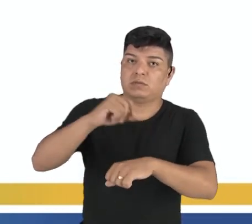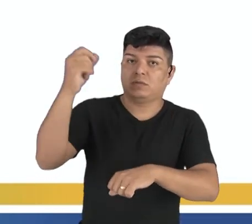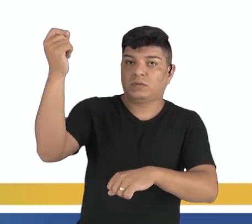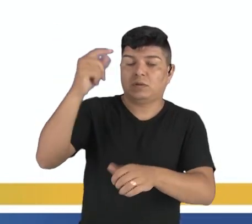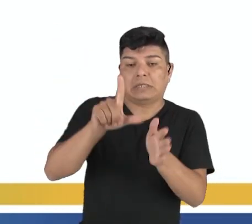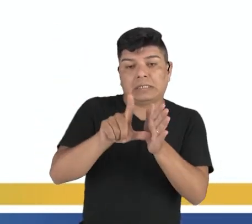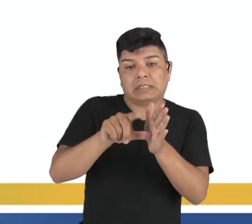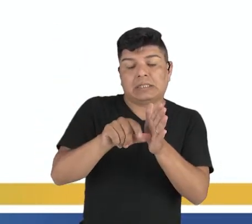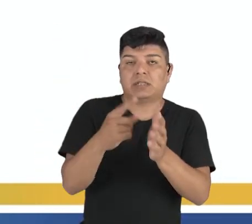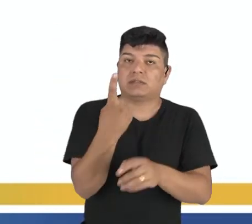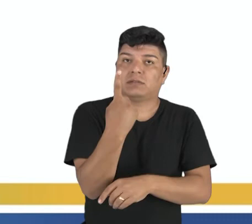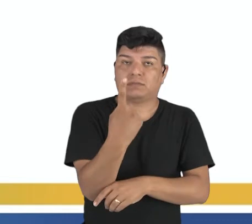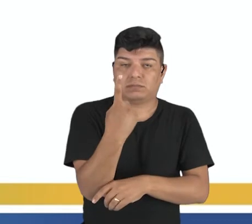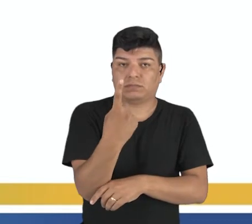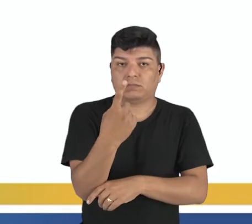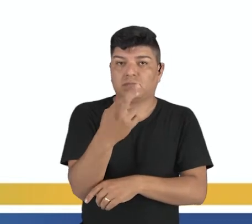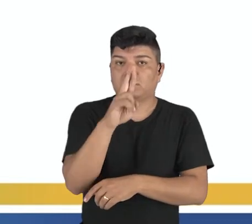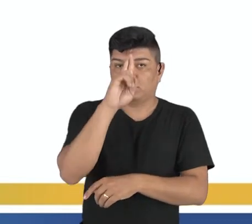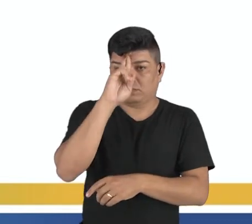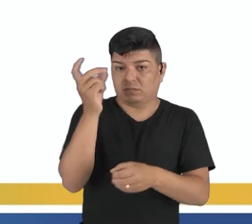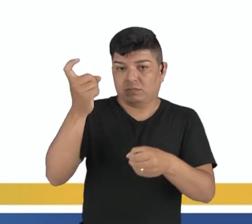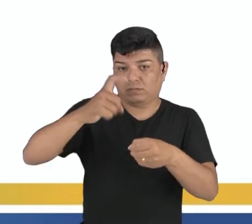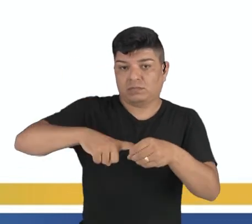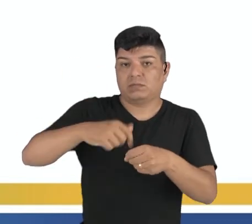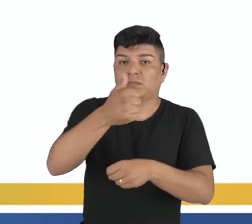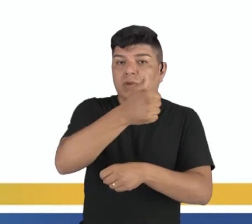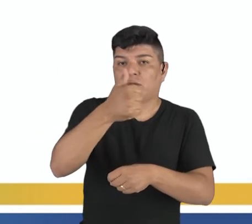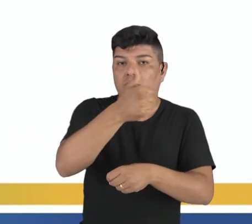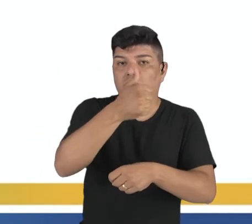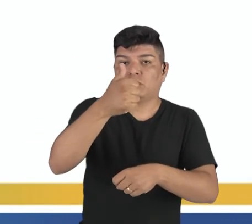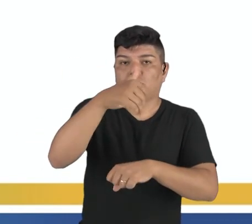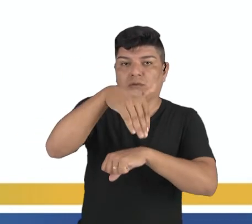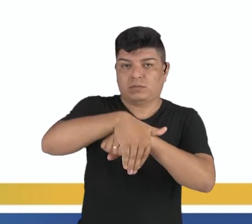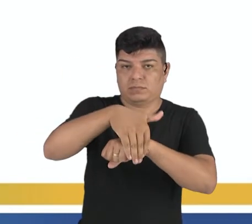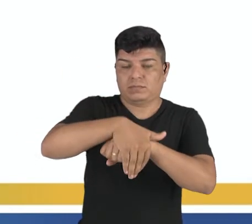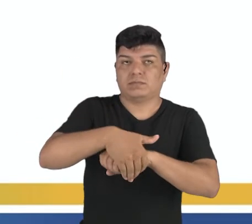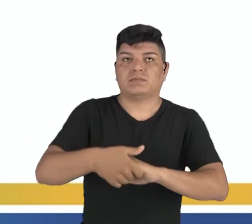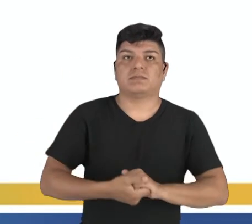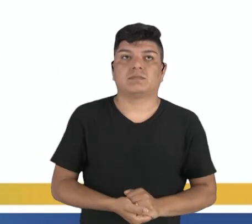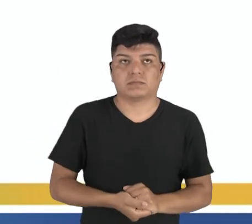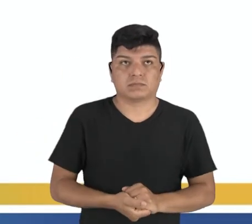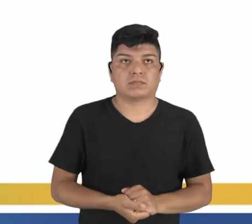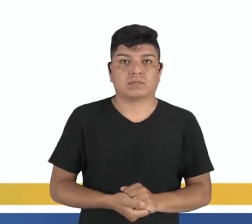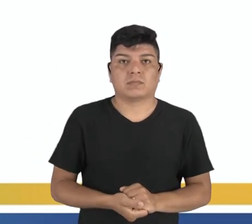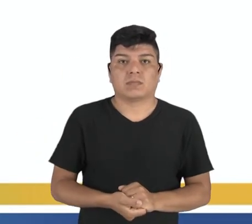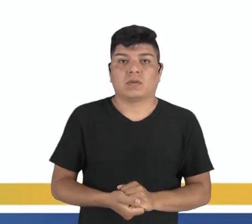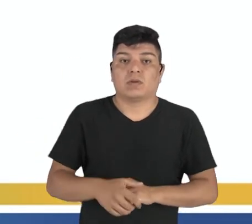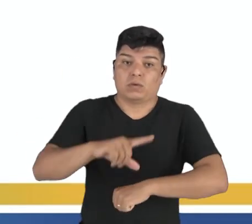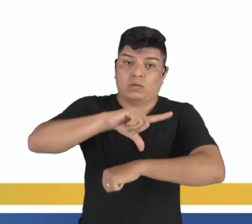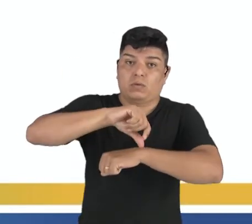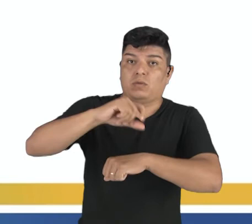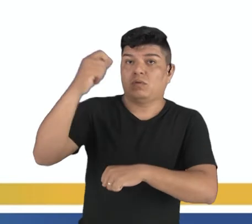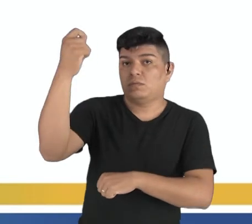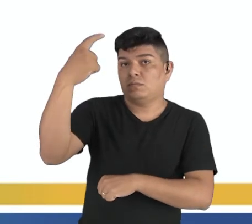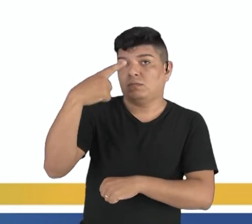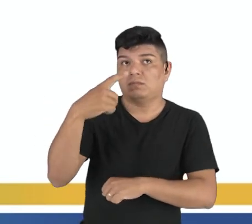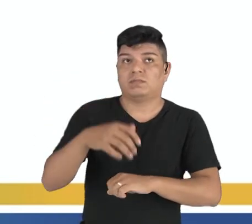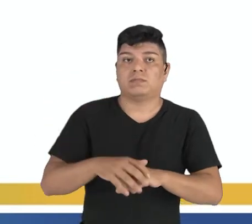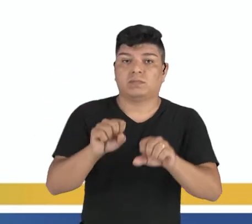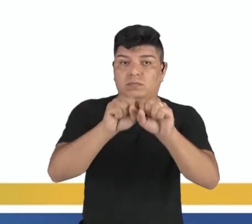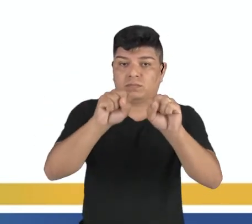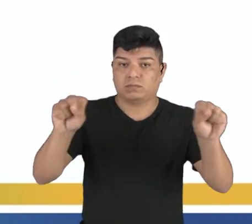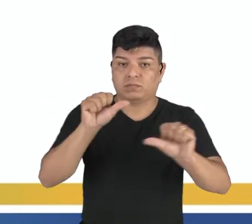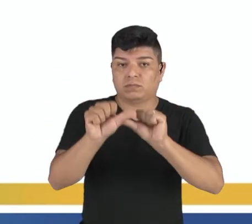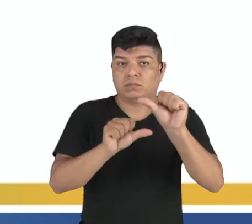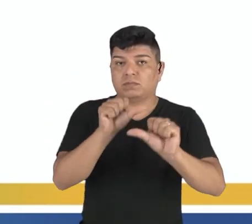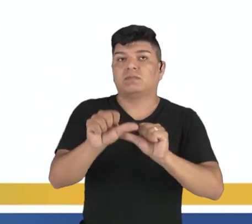quando tivesse meia-noite, voltaria para 11 horas da noite. Então o horário de verão é um sistema de